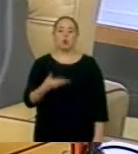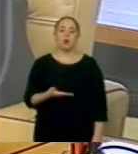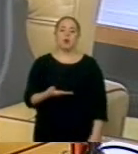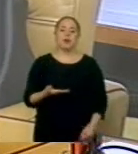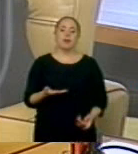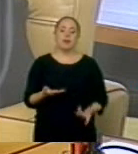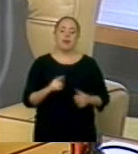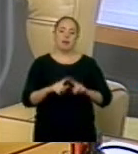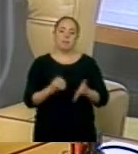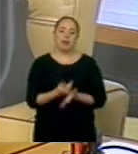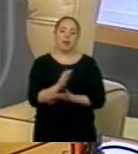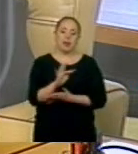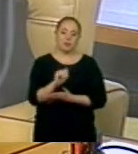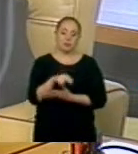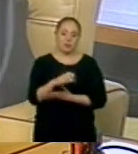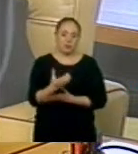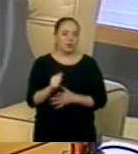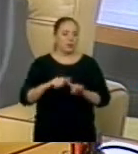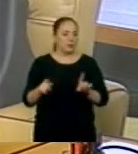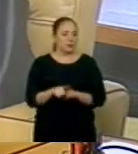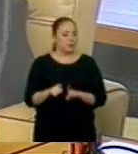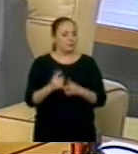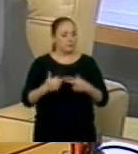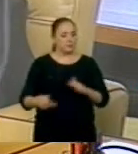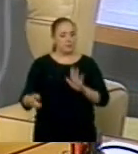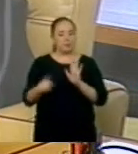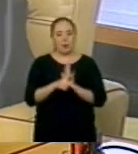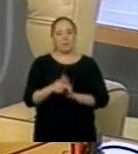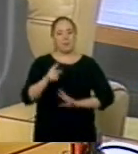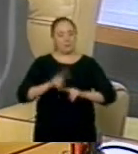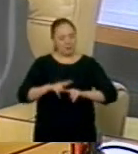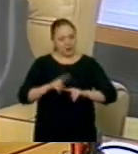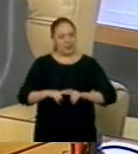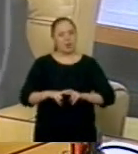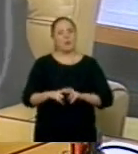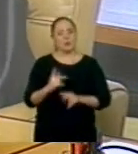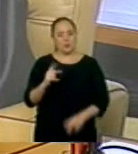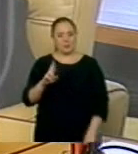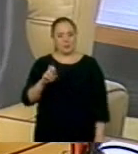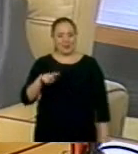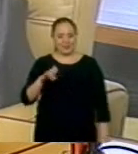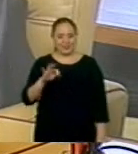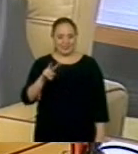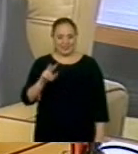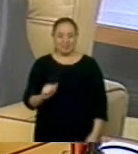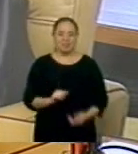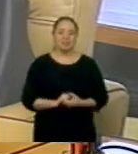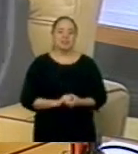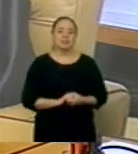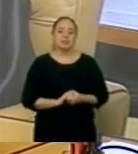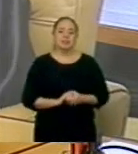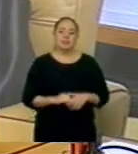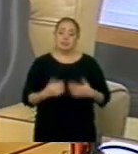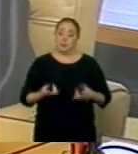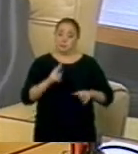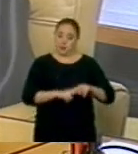fiança, mas, além disso, a presença dos pressupostos da própria prisão preventiva. A partir de então, a prisão em